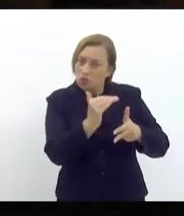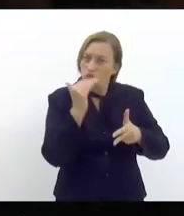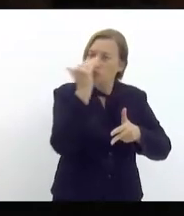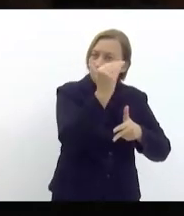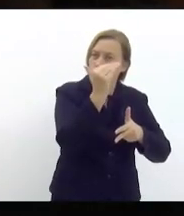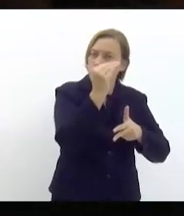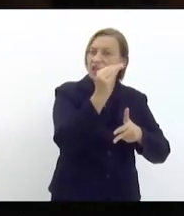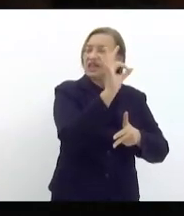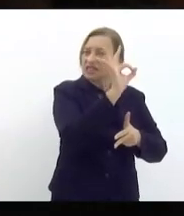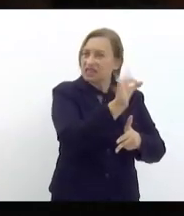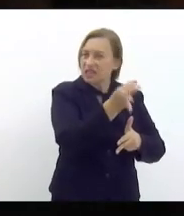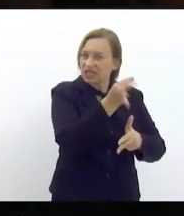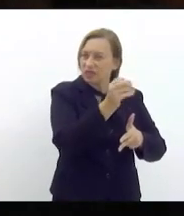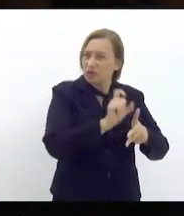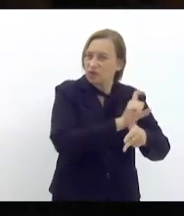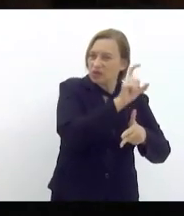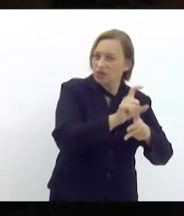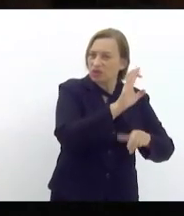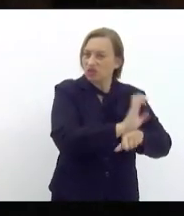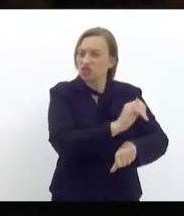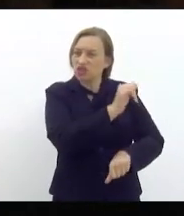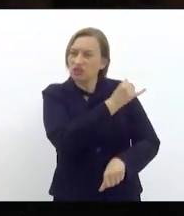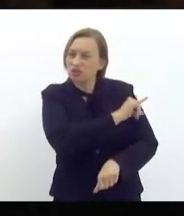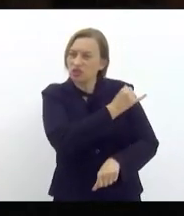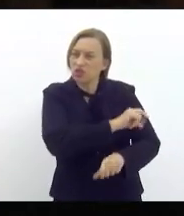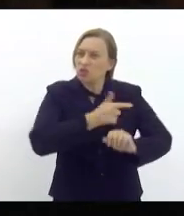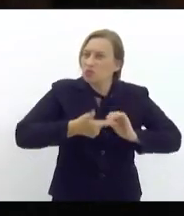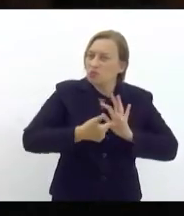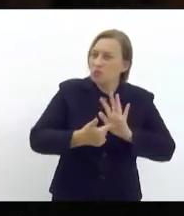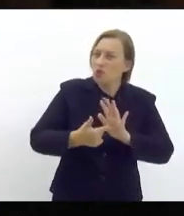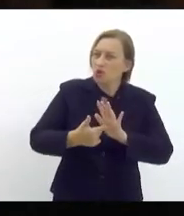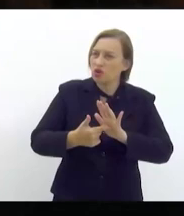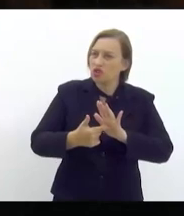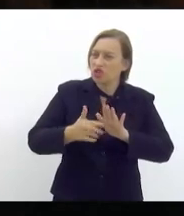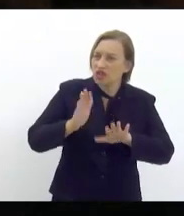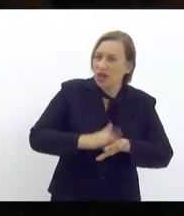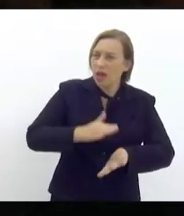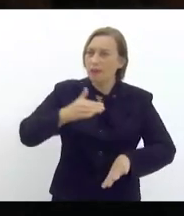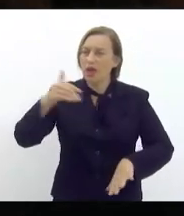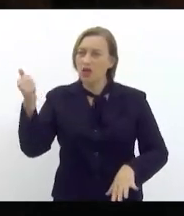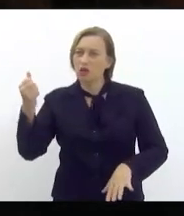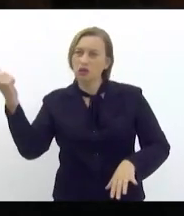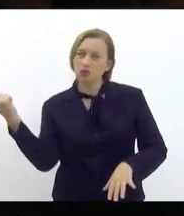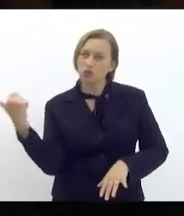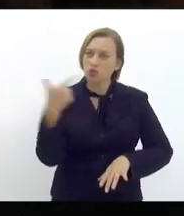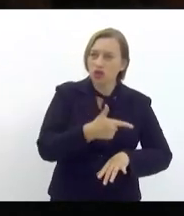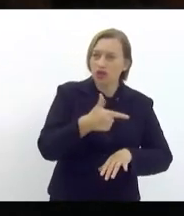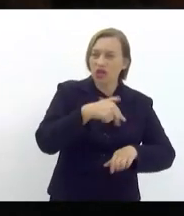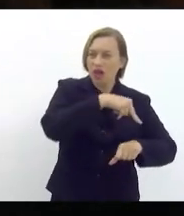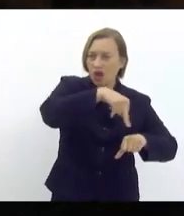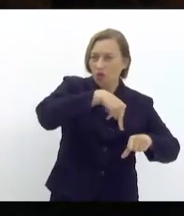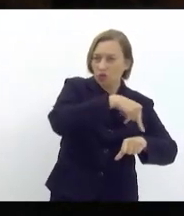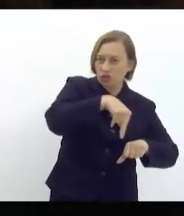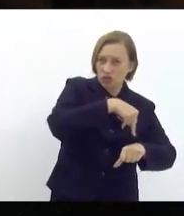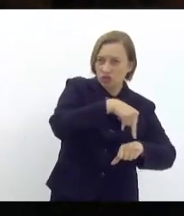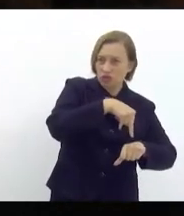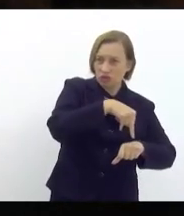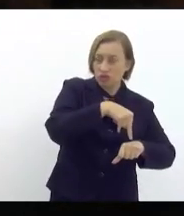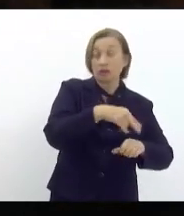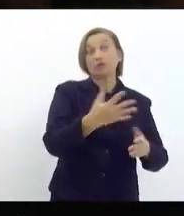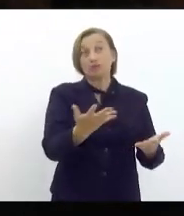o executivo do estado do Rio de Janeiro reafirma uma submissão à União uma submissão que é